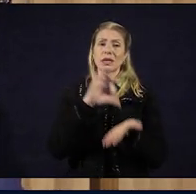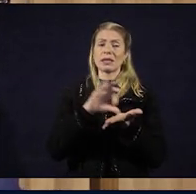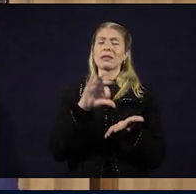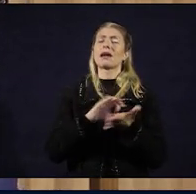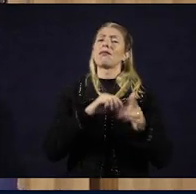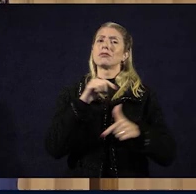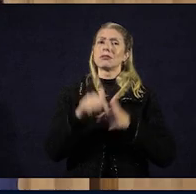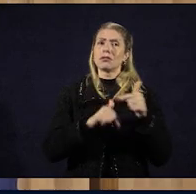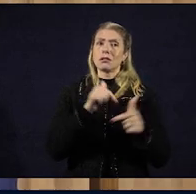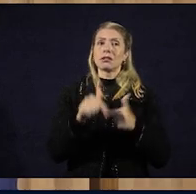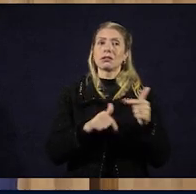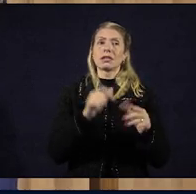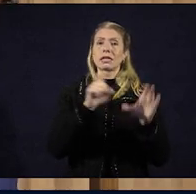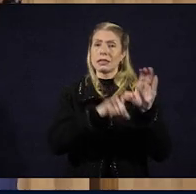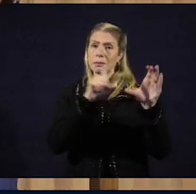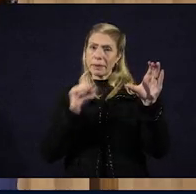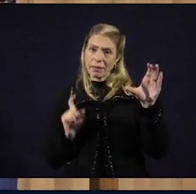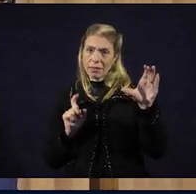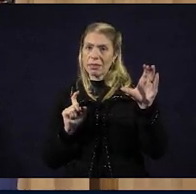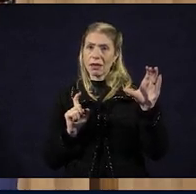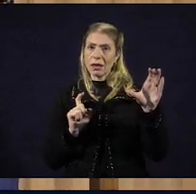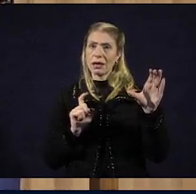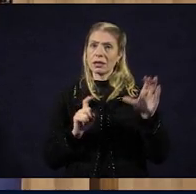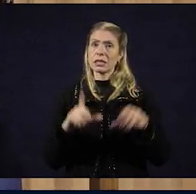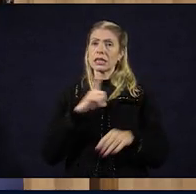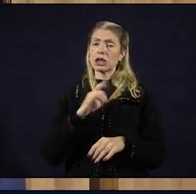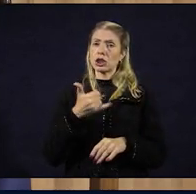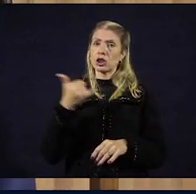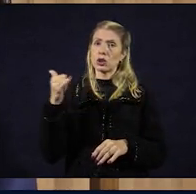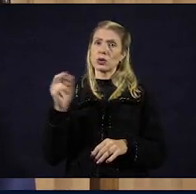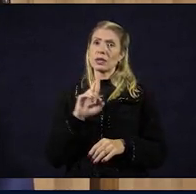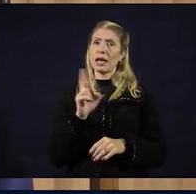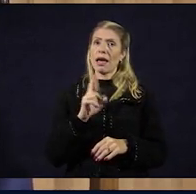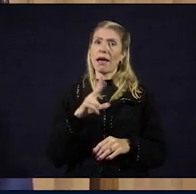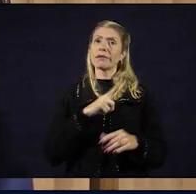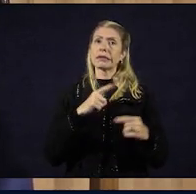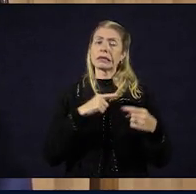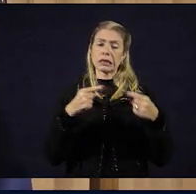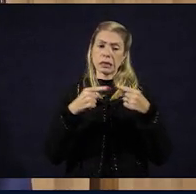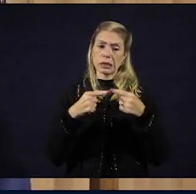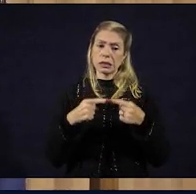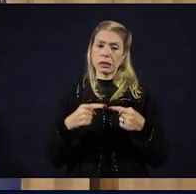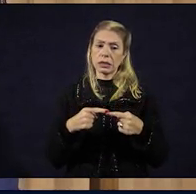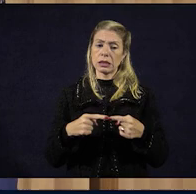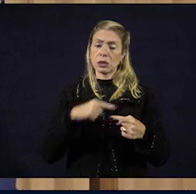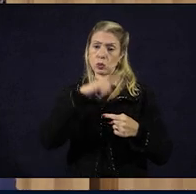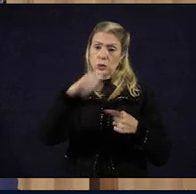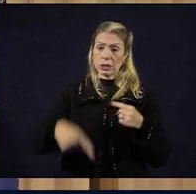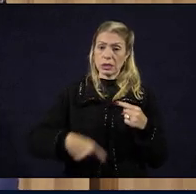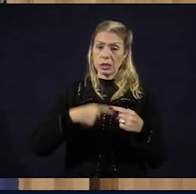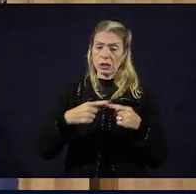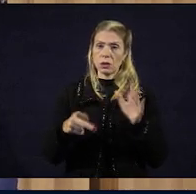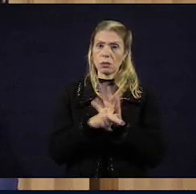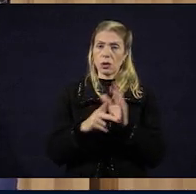independente estamos com juros reais que são compatíveis com ciclo econômico